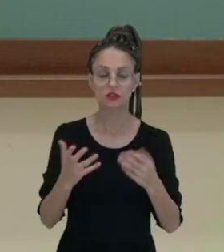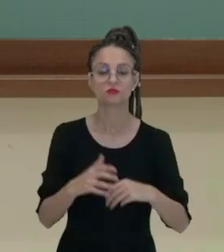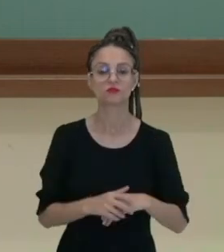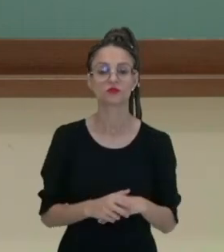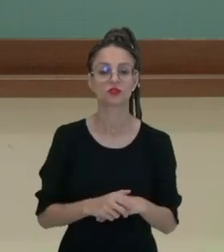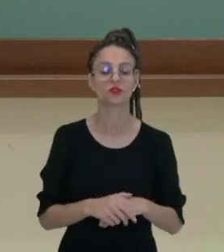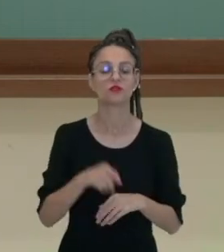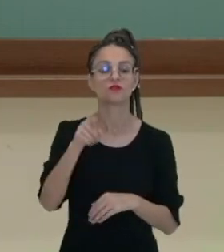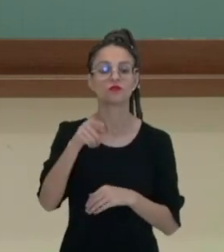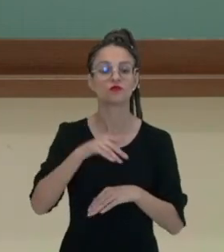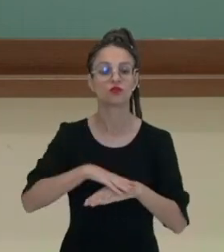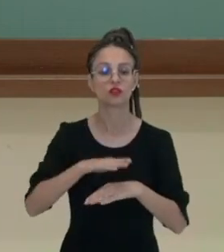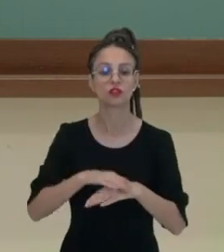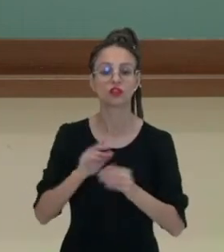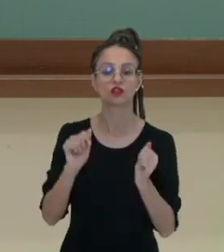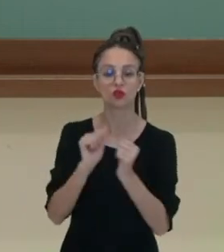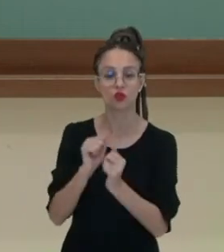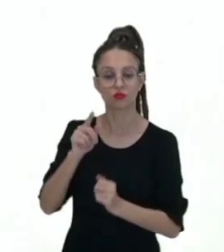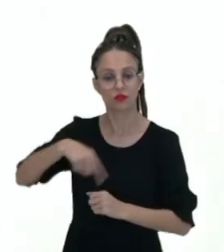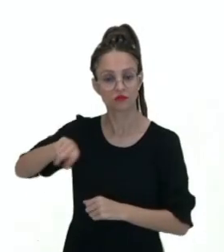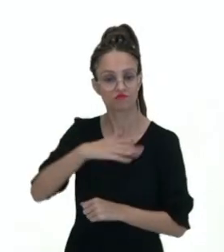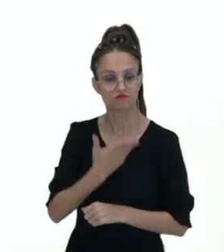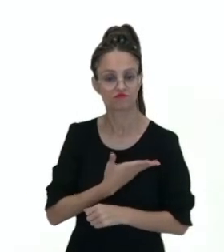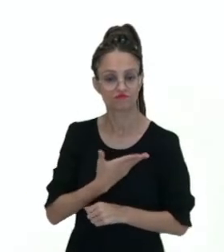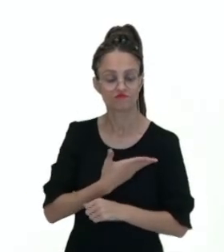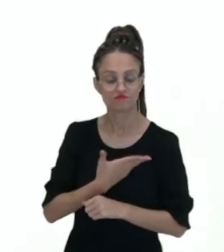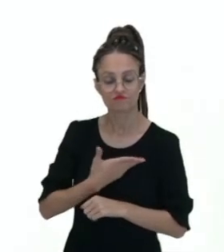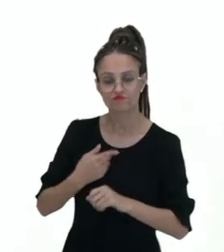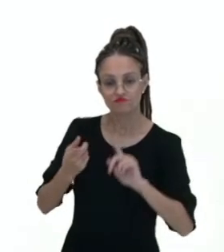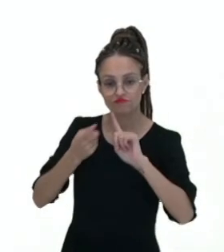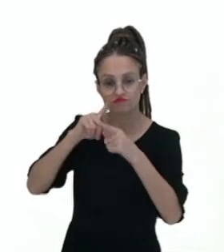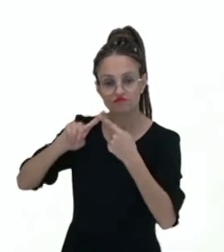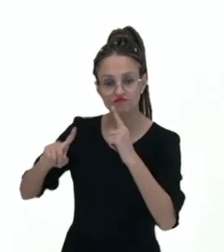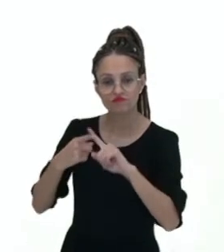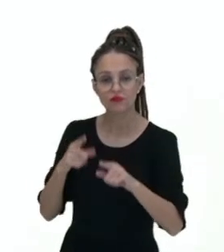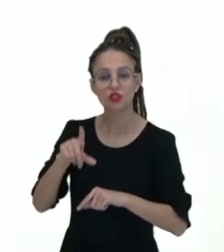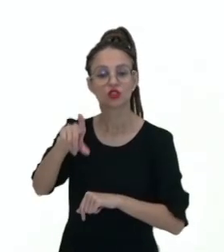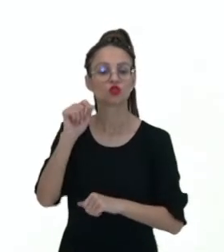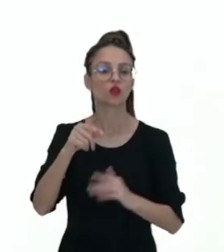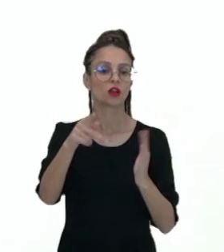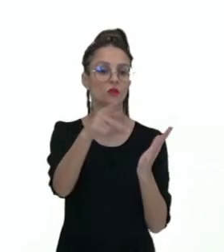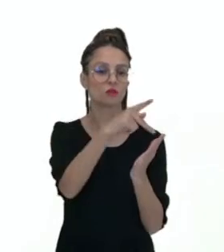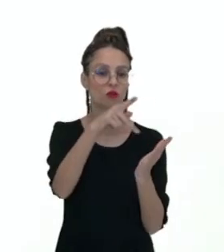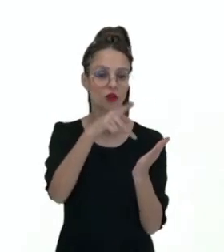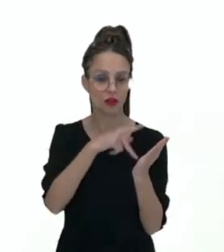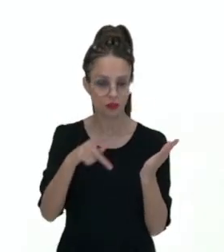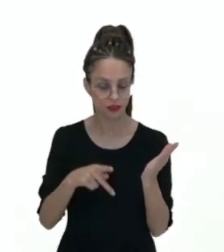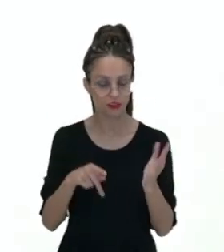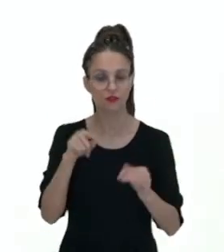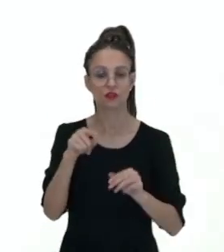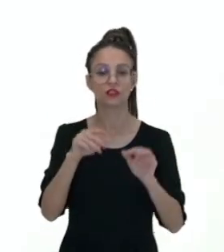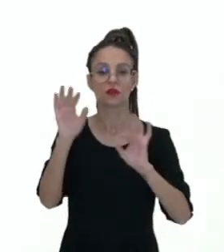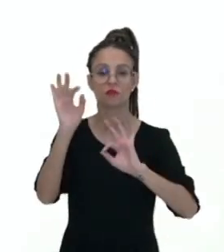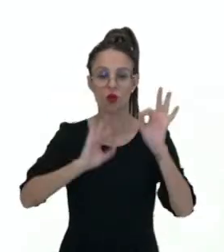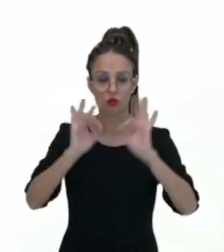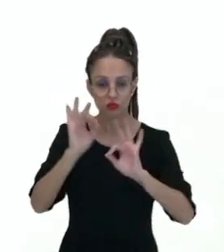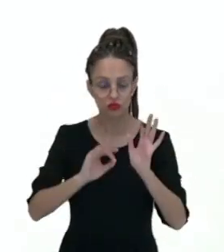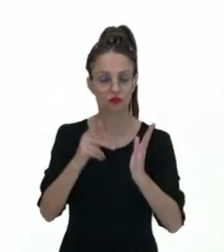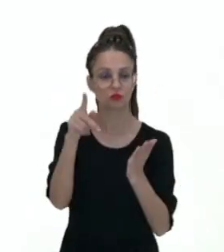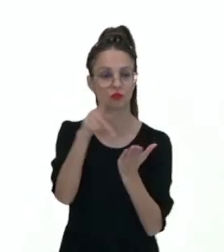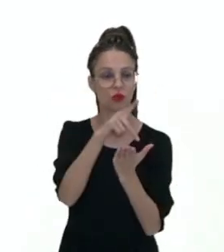aí, você e seus colegas vão escolher o quê? Poemas. Então, monte